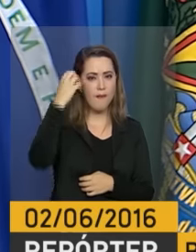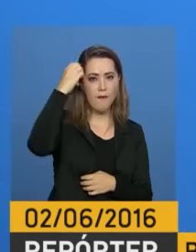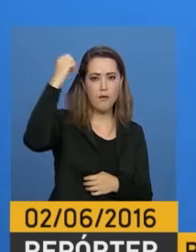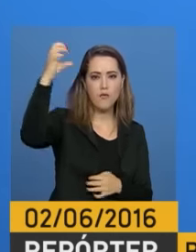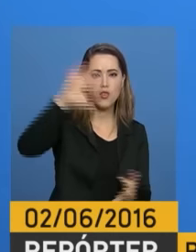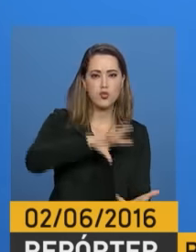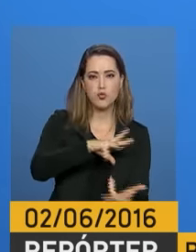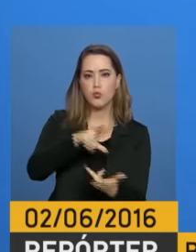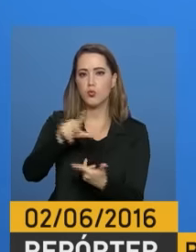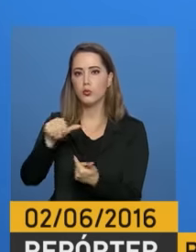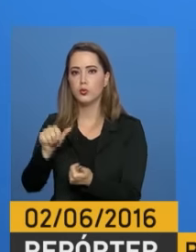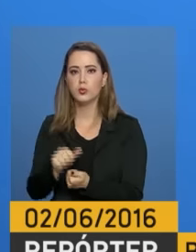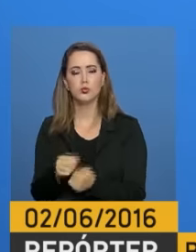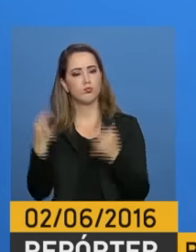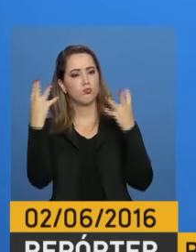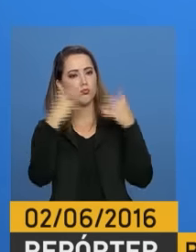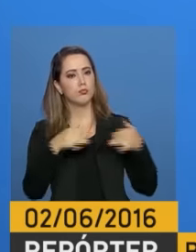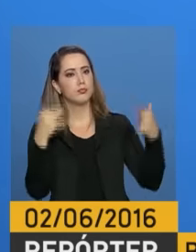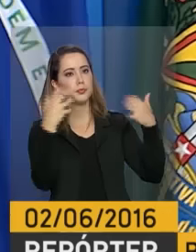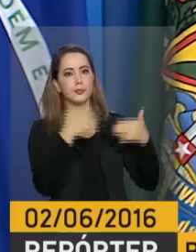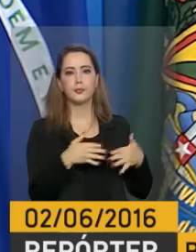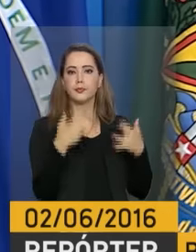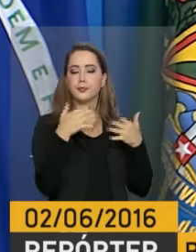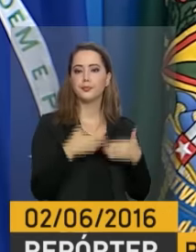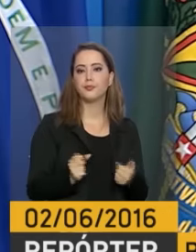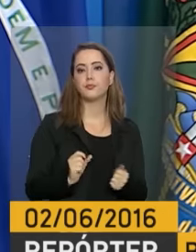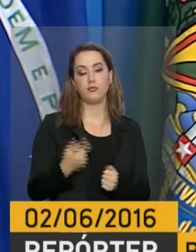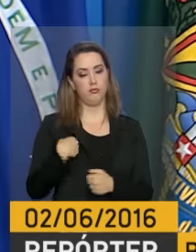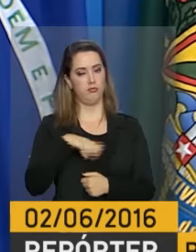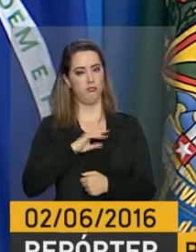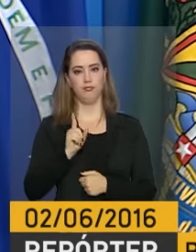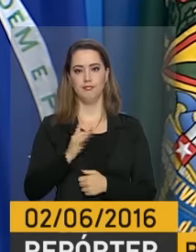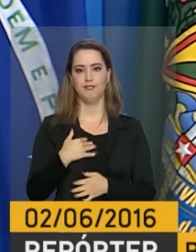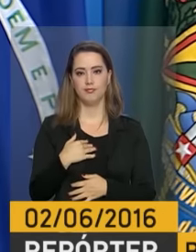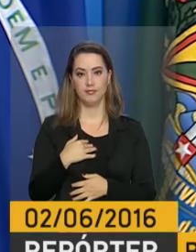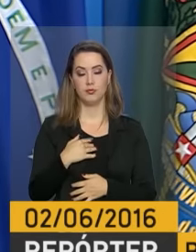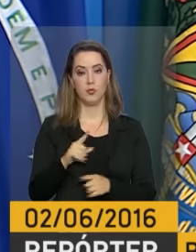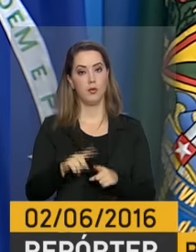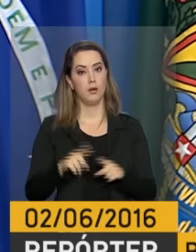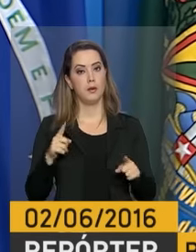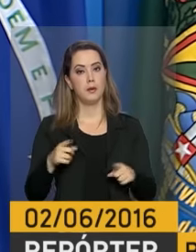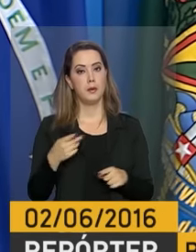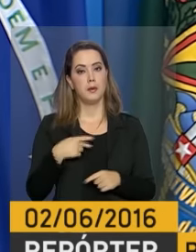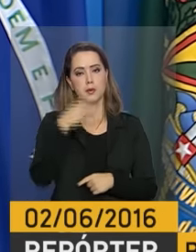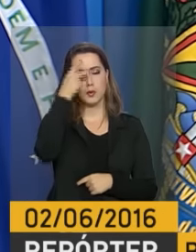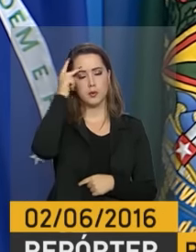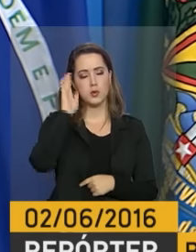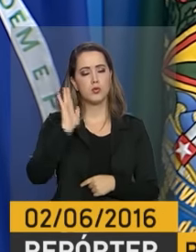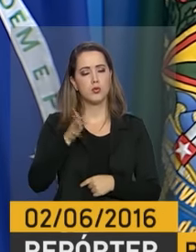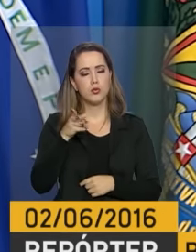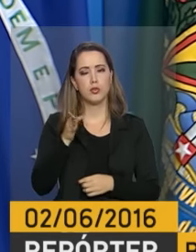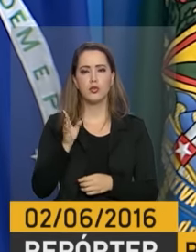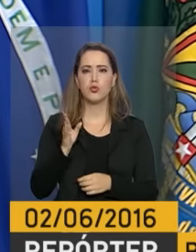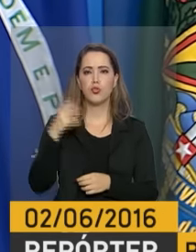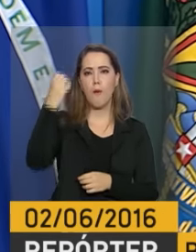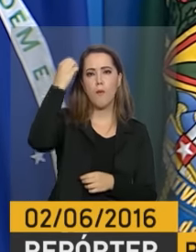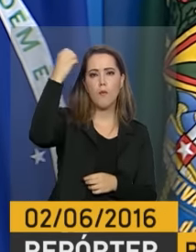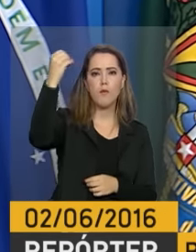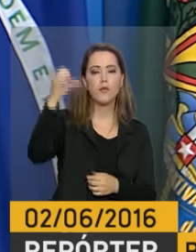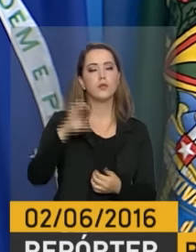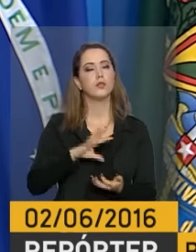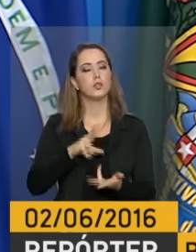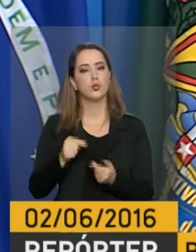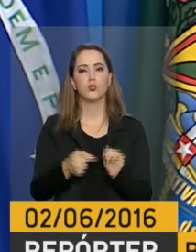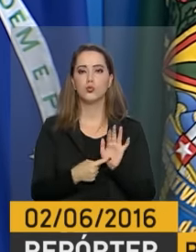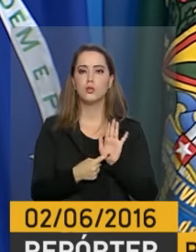conferências, eu não tive essa honra, né? Mas alguém que vai para lá, exata e precisamente para